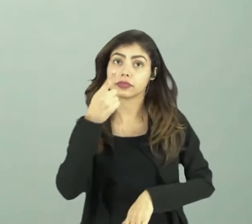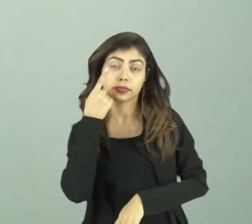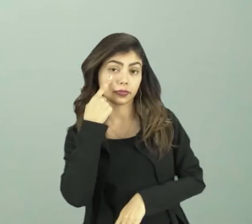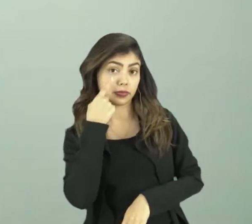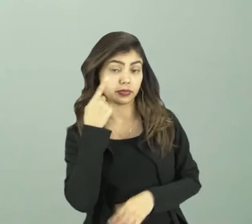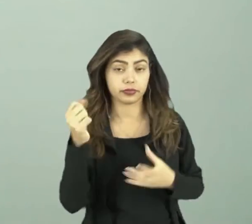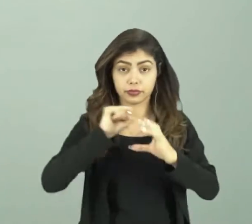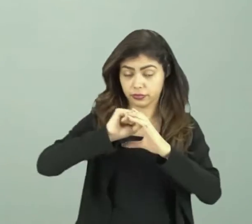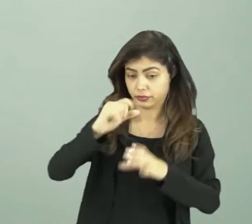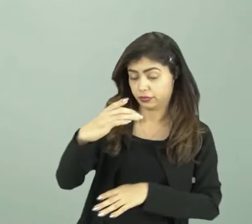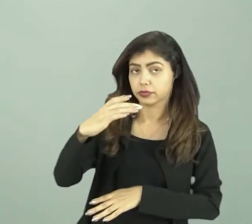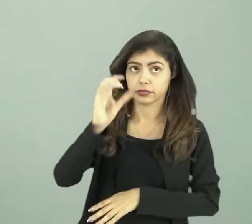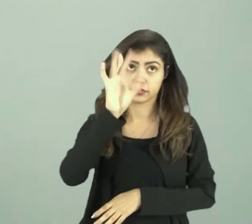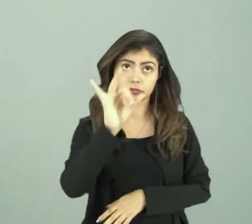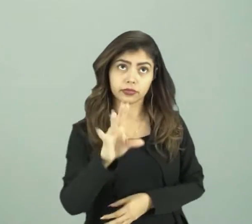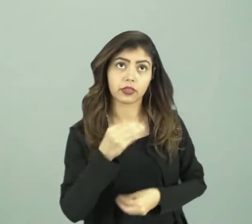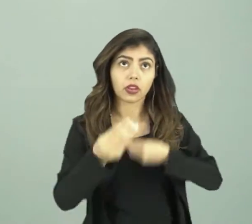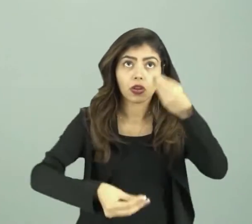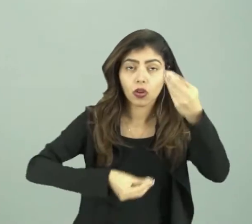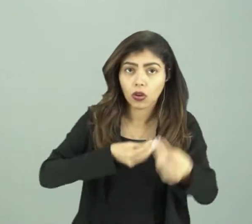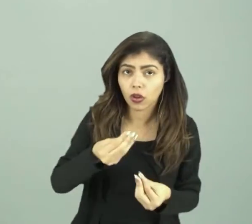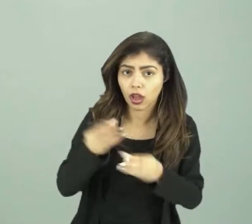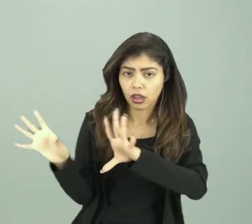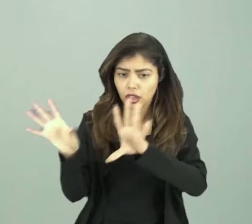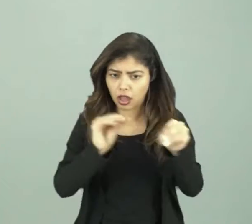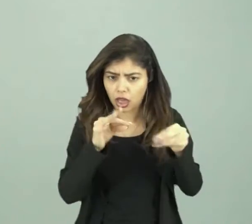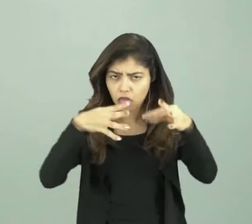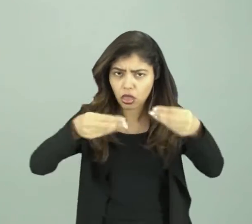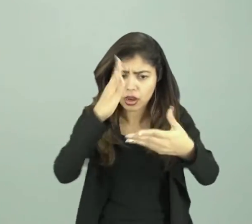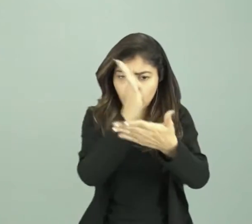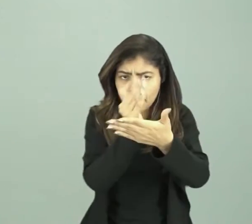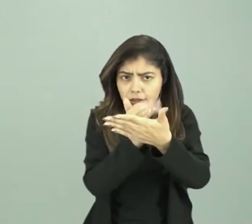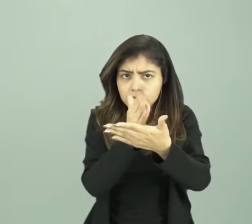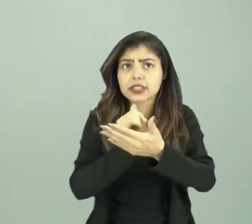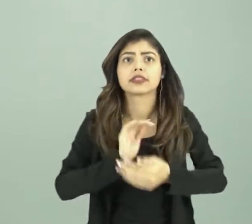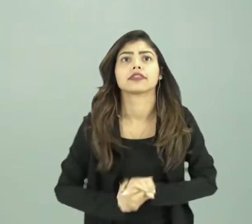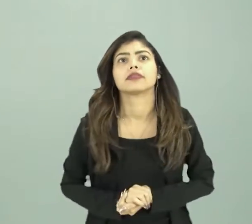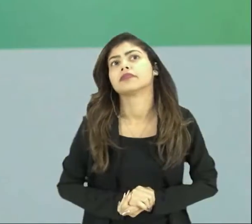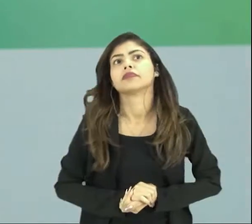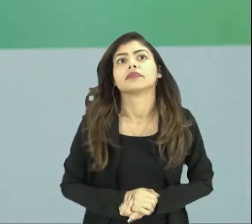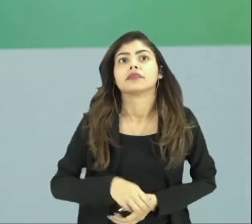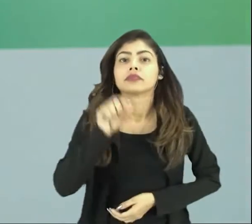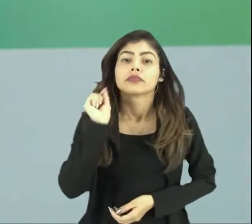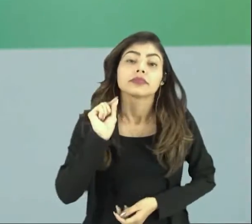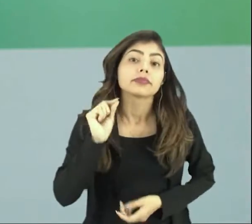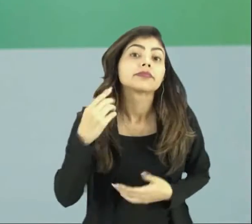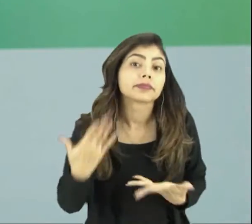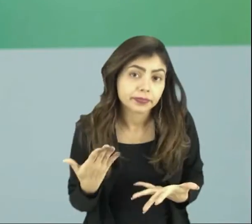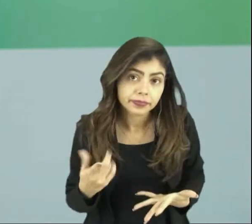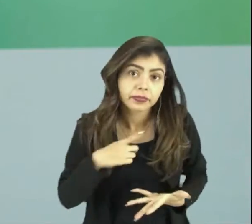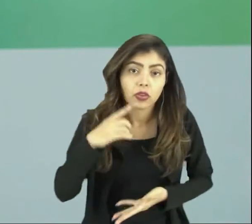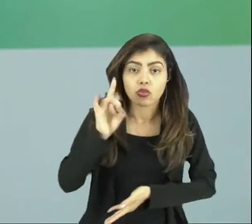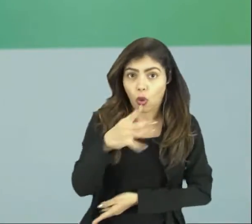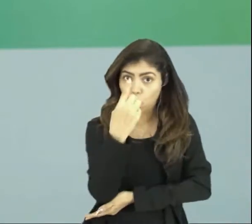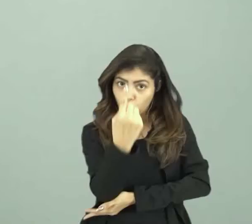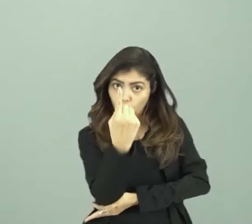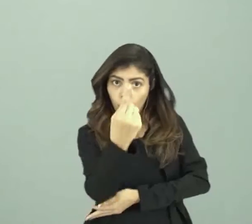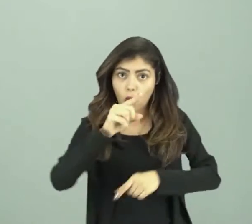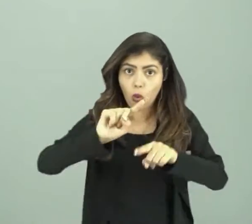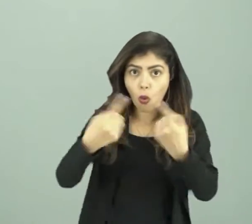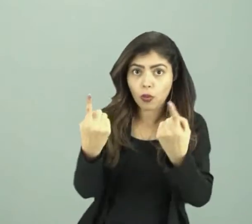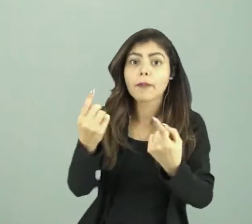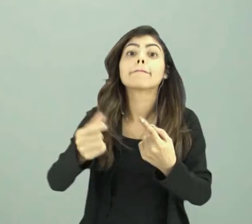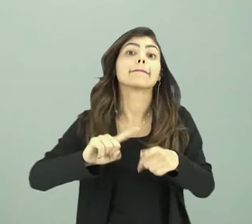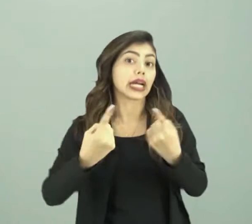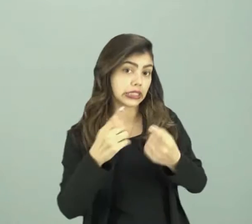Vamos ver aqui a classificação dele, como é que ele compõe, todas as partes, com o que ele é, se ele é só um, ou se